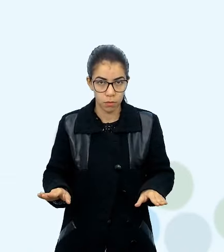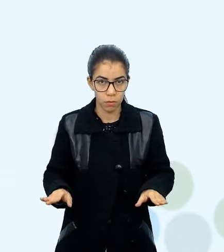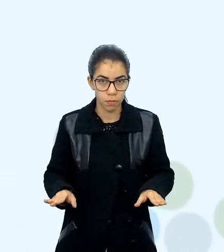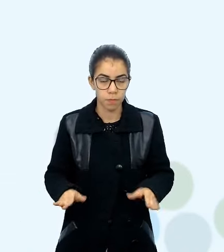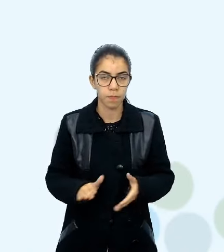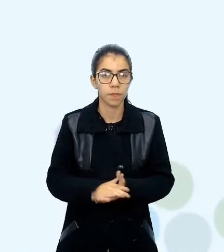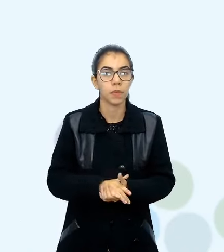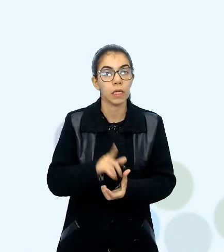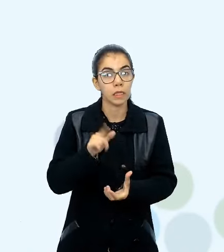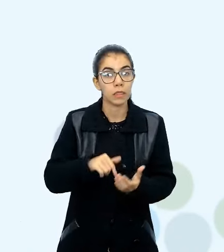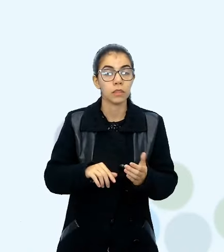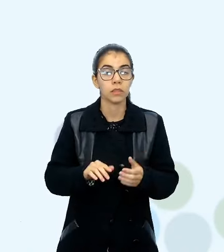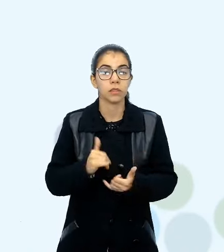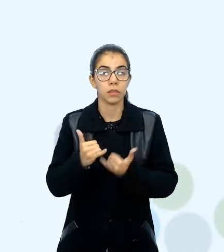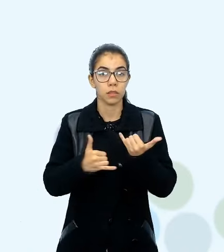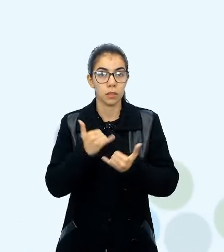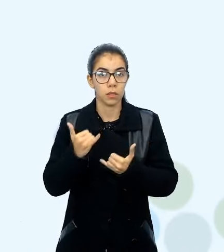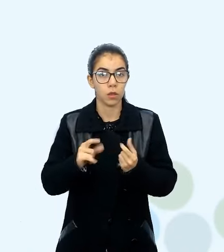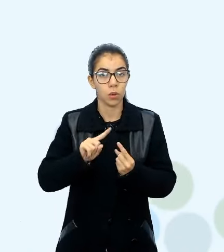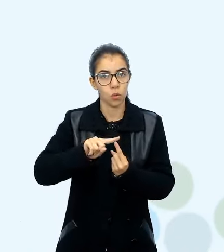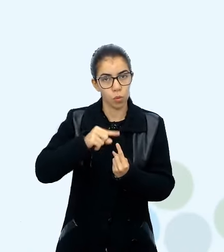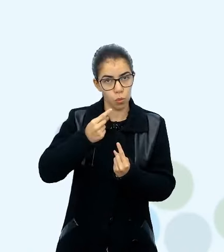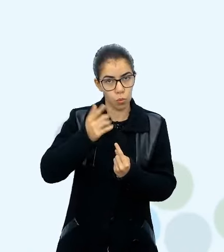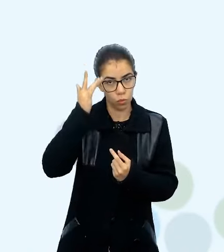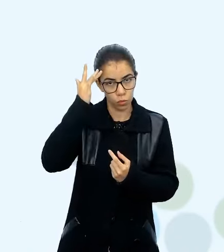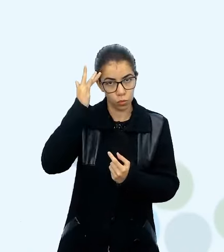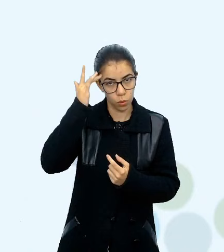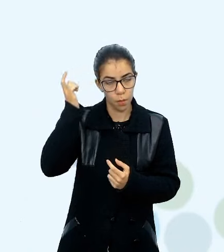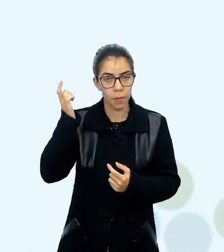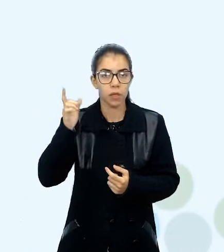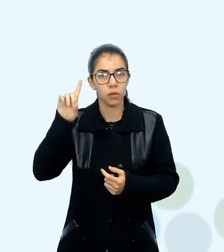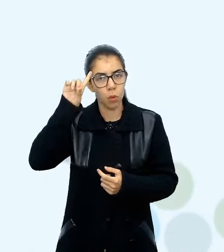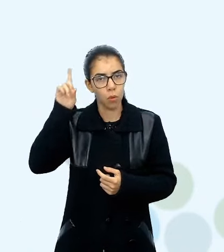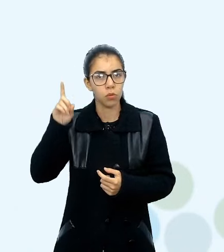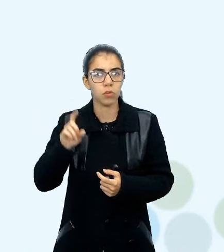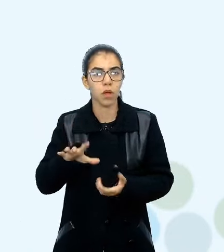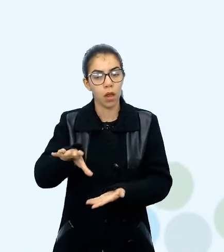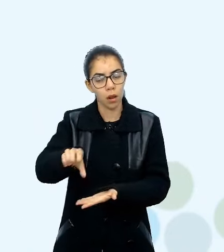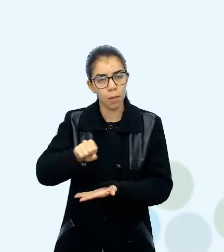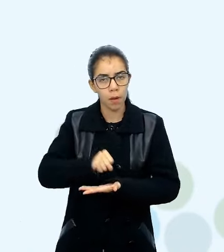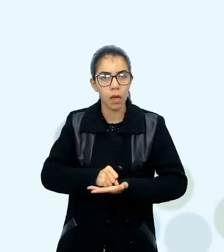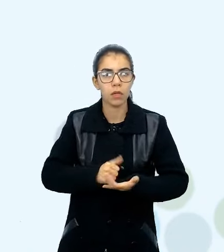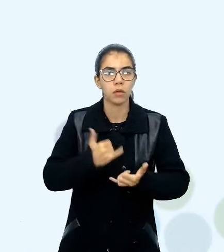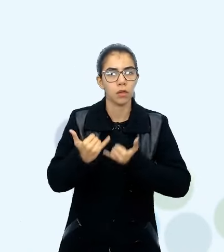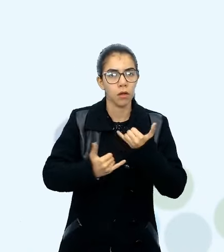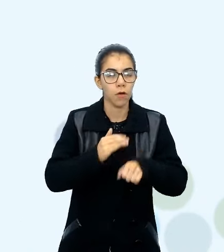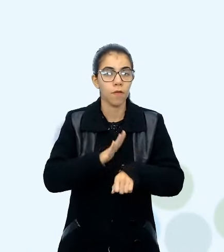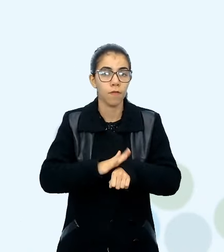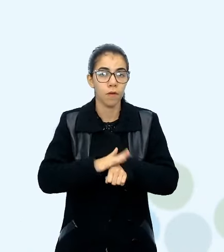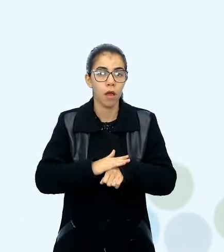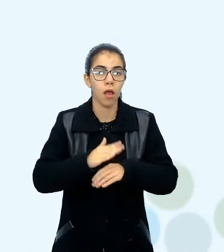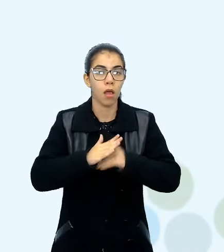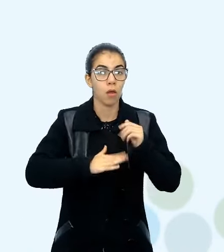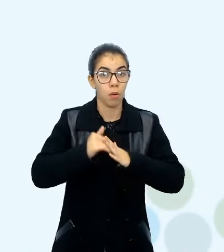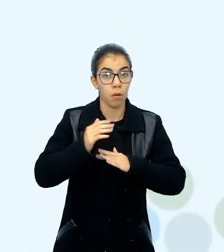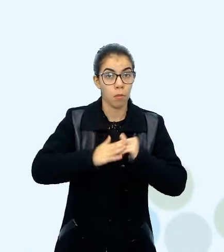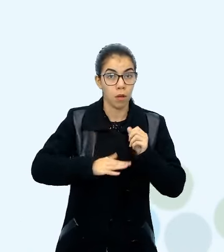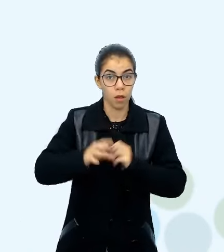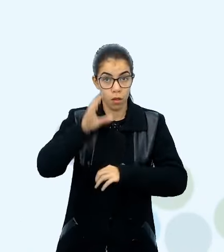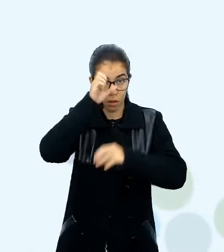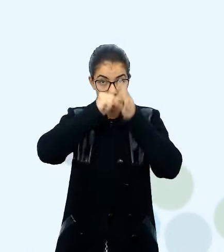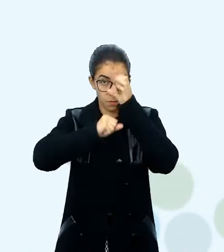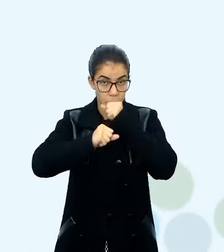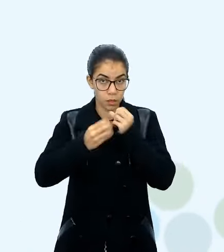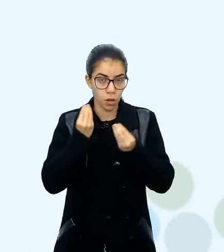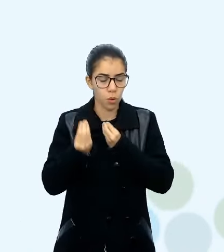se eu brinquei, né, num próximo dia que ela vem, ela pede esse brinquedo, ela faz, né, o quanto que ela processou, né, o